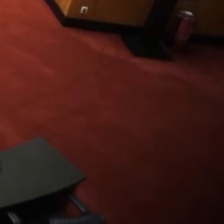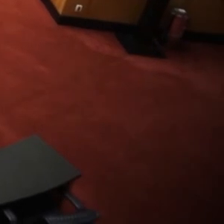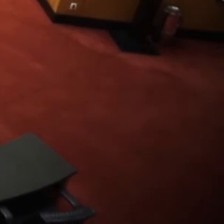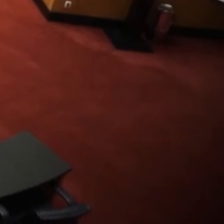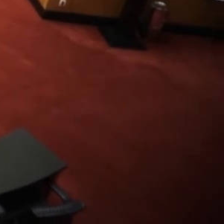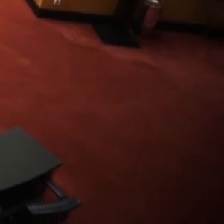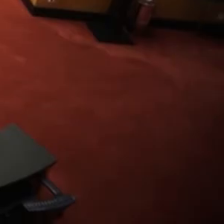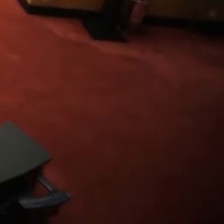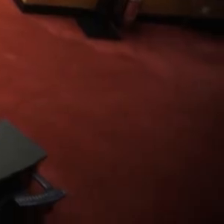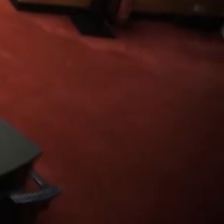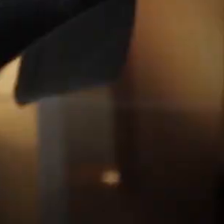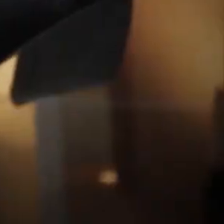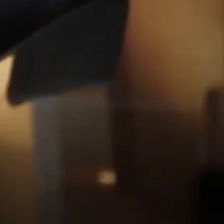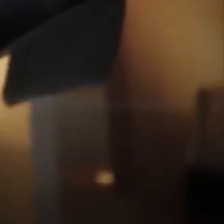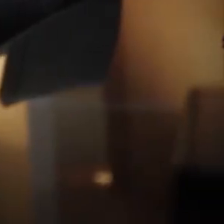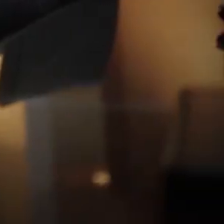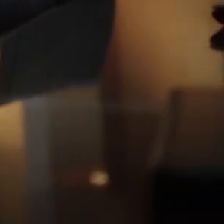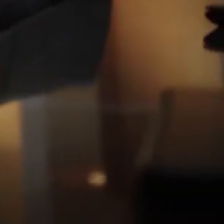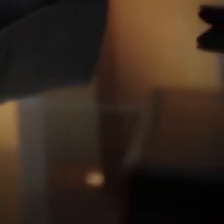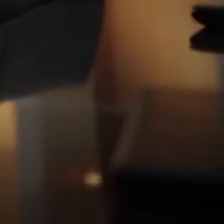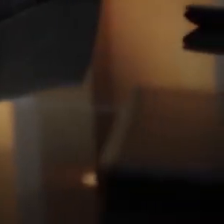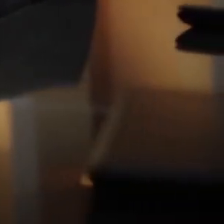E aí